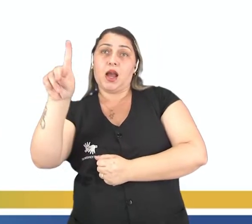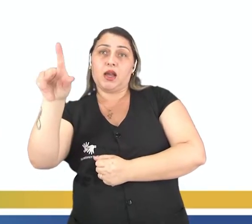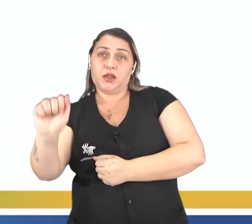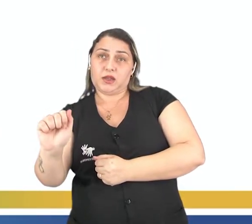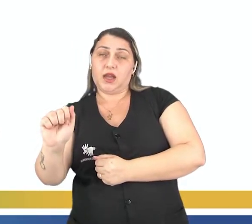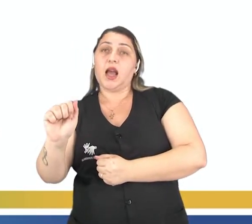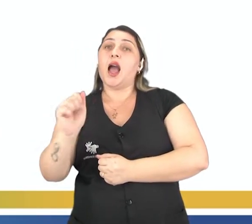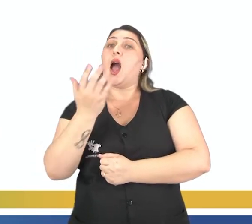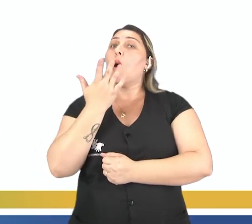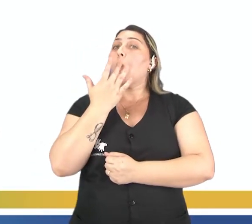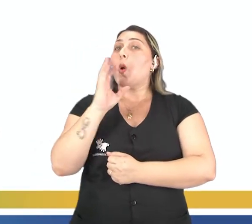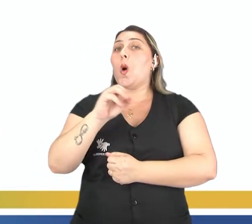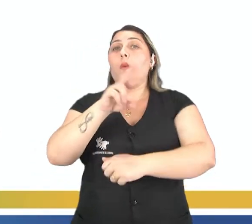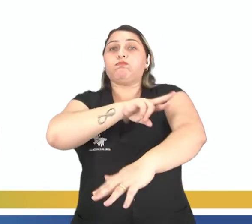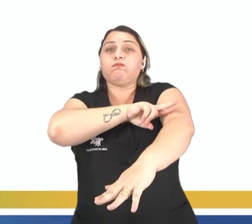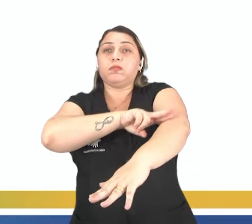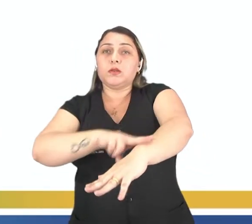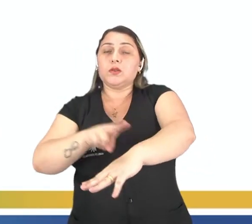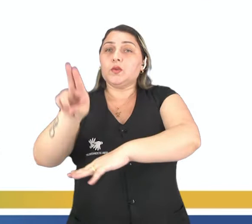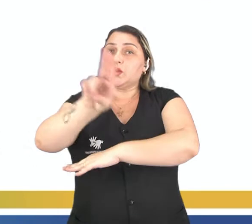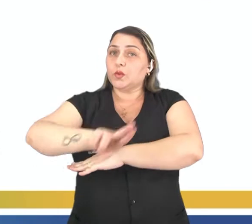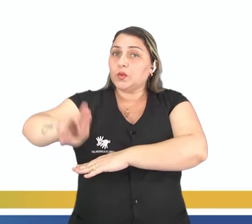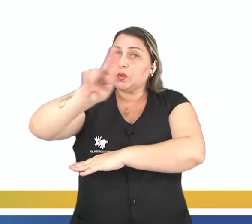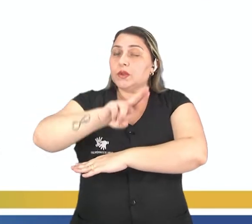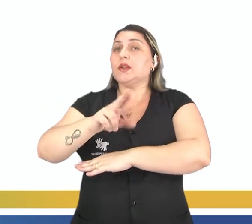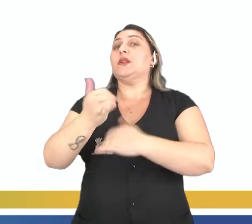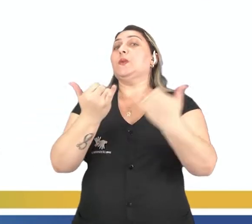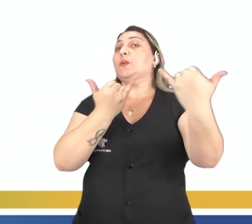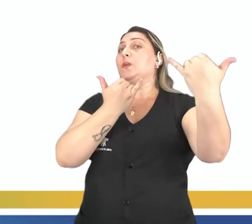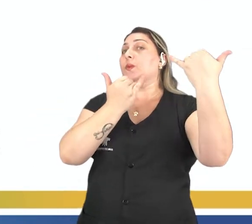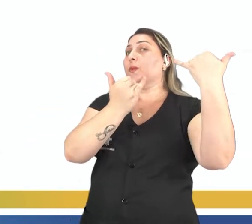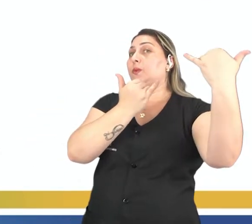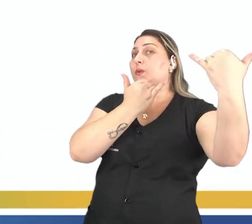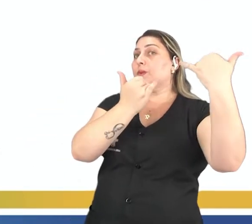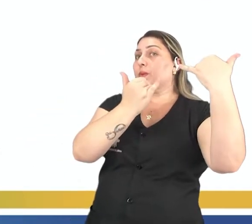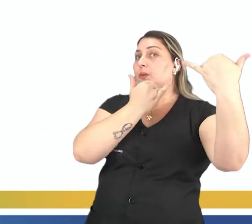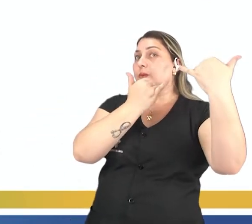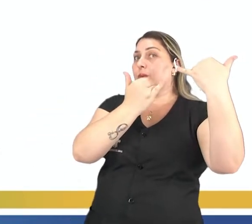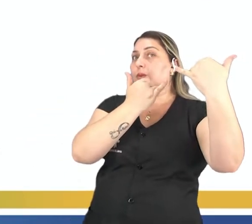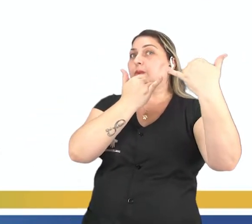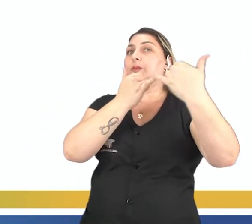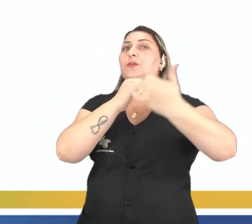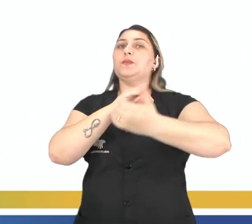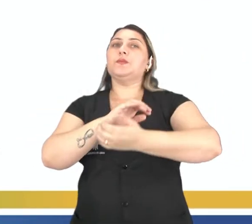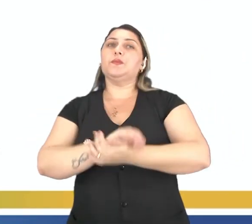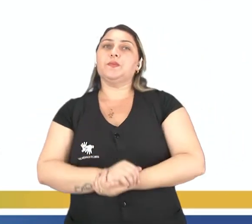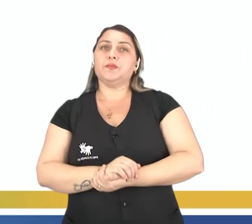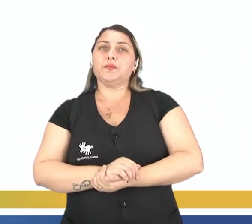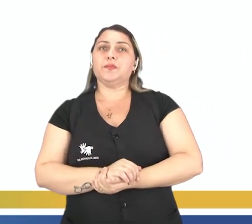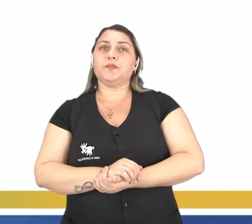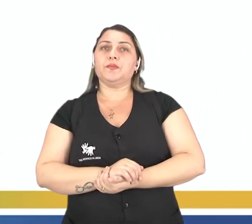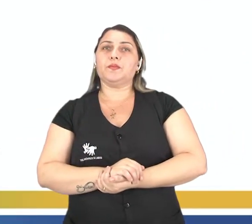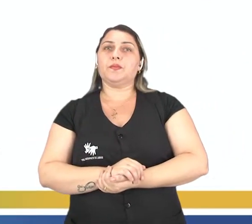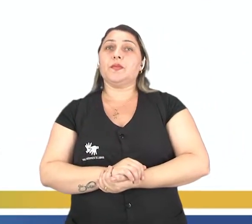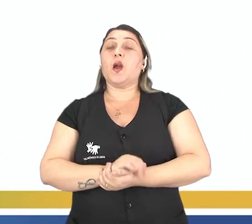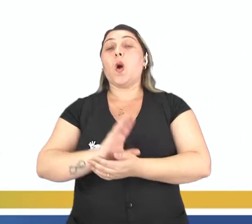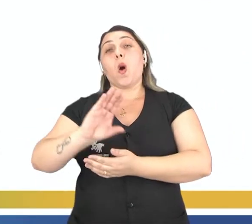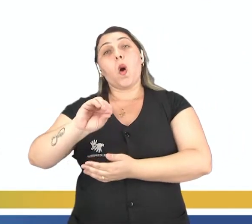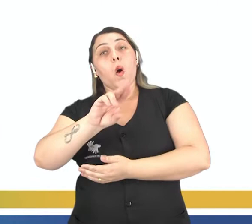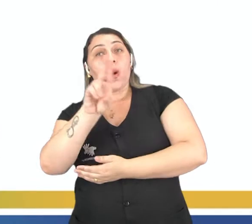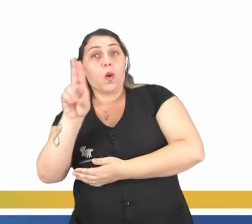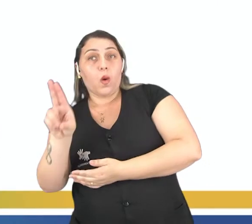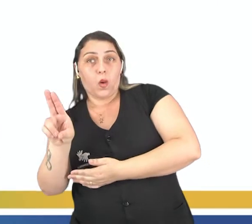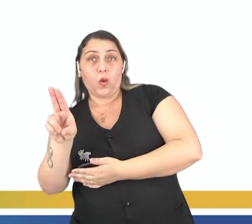quesito cor ou raça, usado pela Fundação Instituto Brasileiro de Geografia e Estatística, o IBGE, ou que